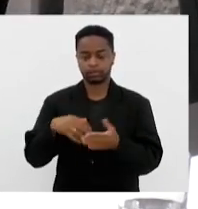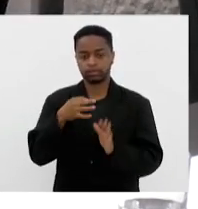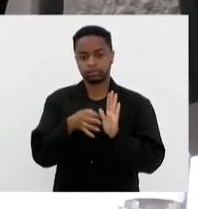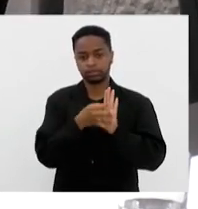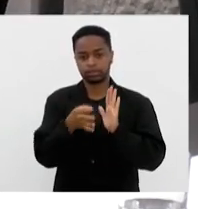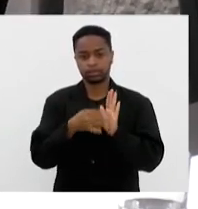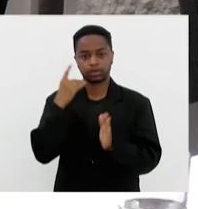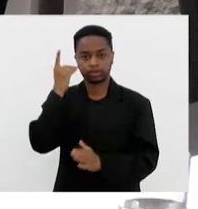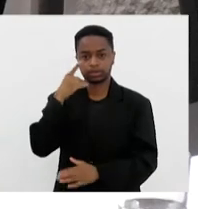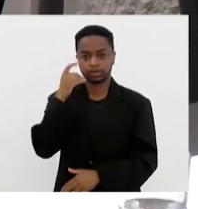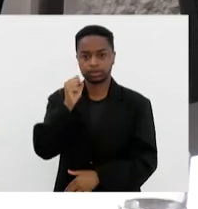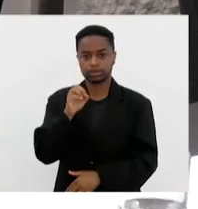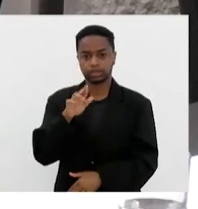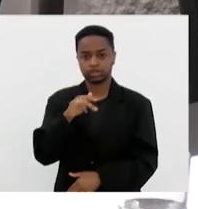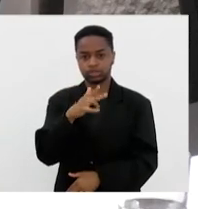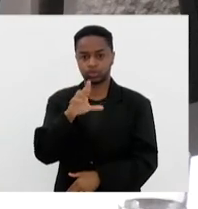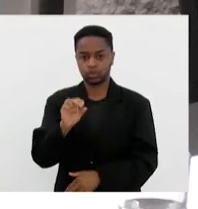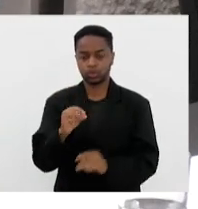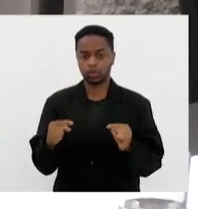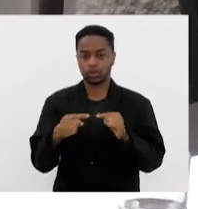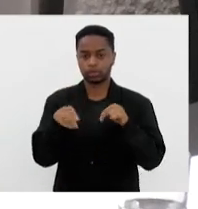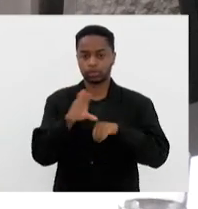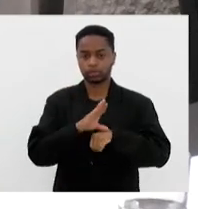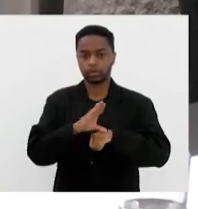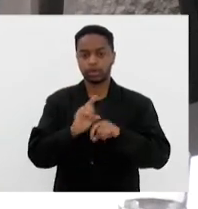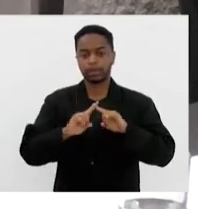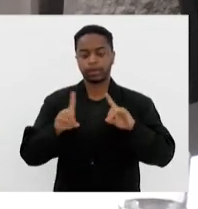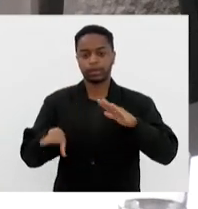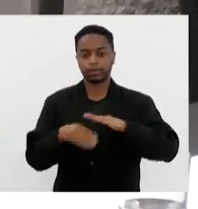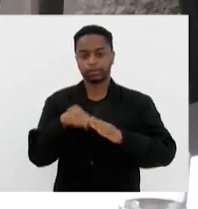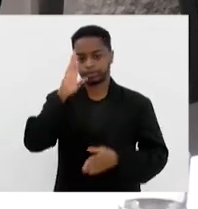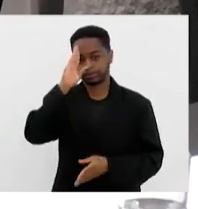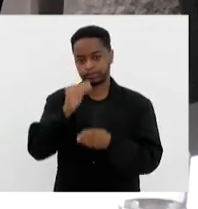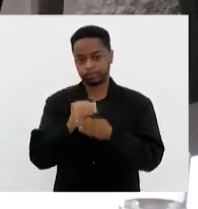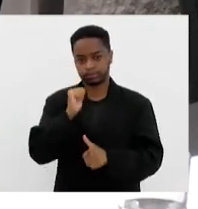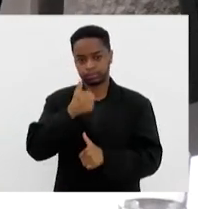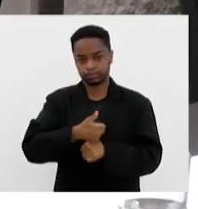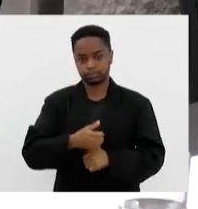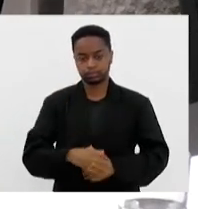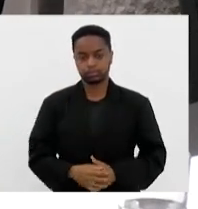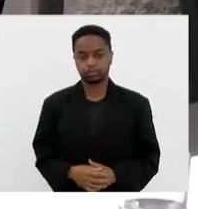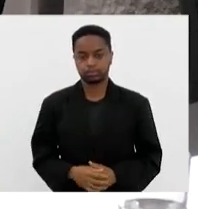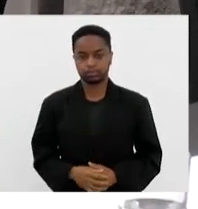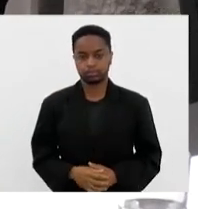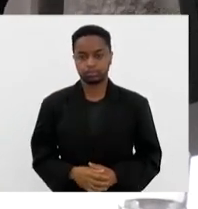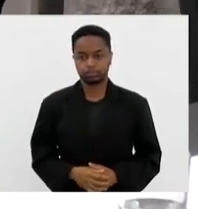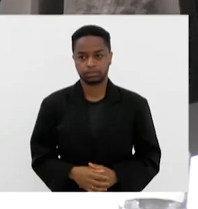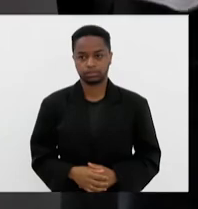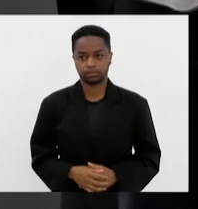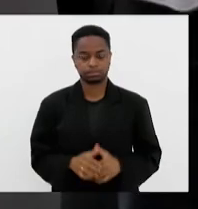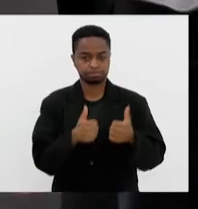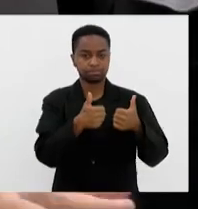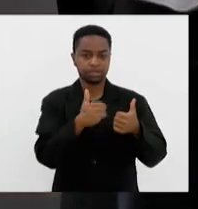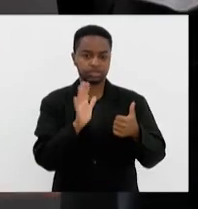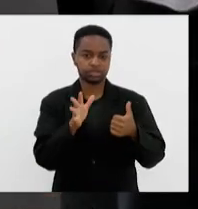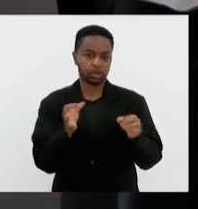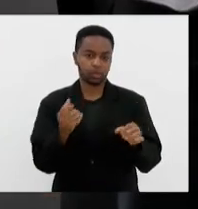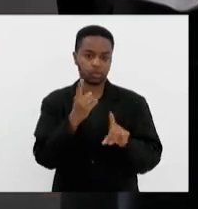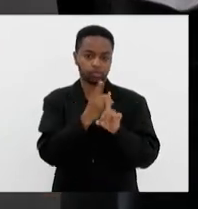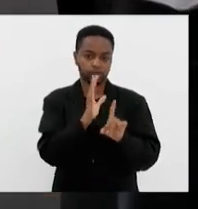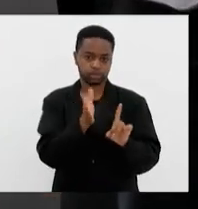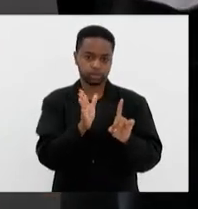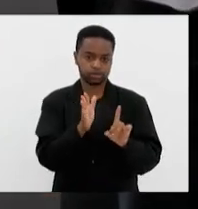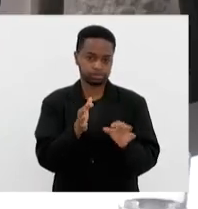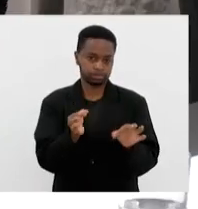Dr. Serginho foi pela constitucionalidade com emendas concluindo por substitutivo. Deputado Luiz Paulo. Ah, tá. Não, tá bem. Eu já me achei. É